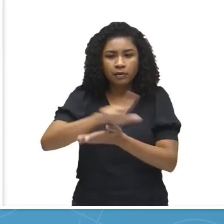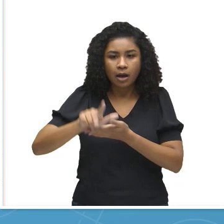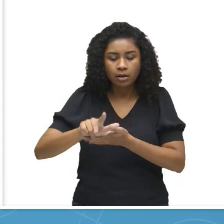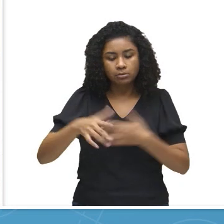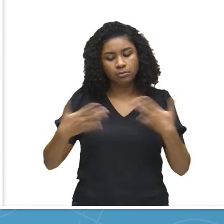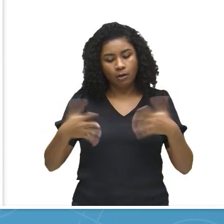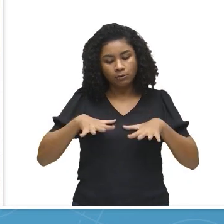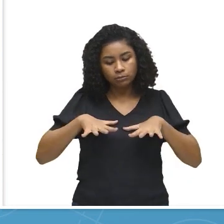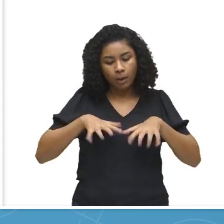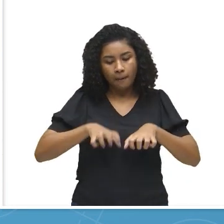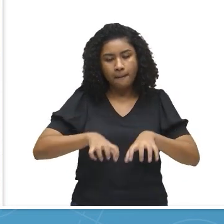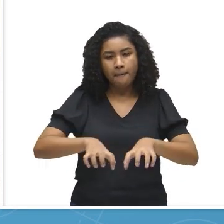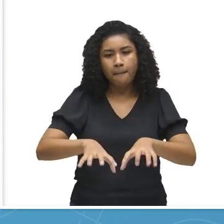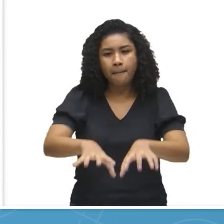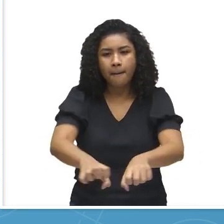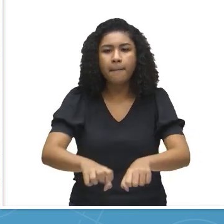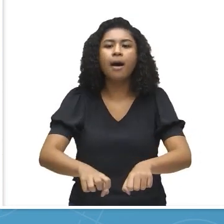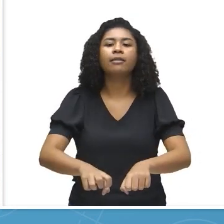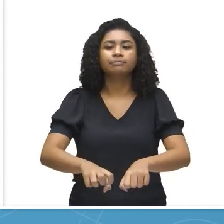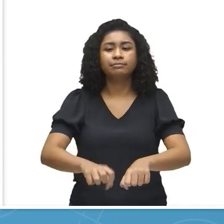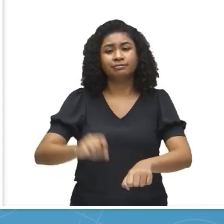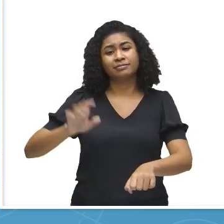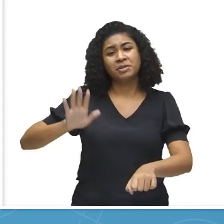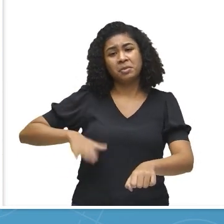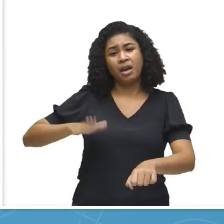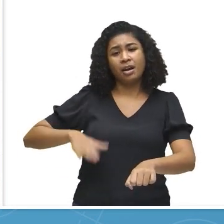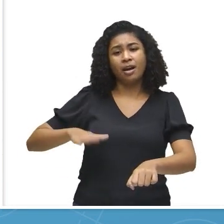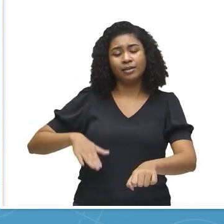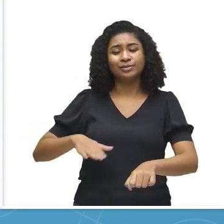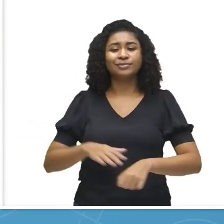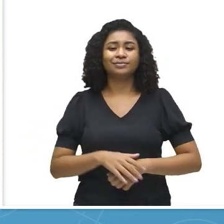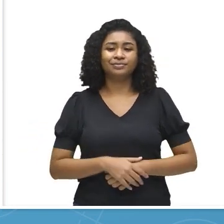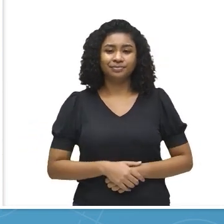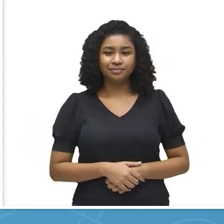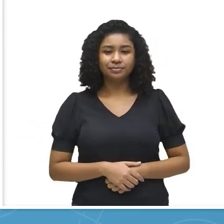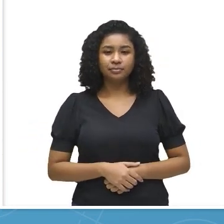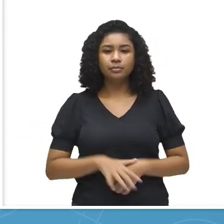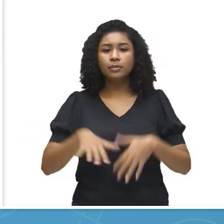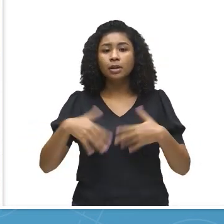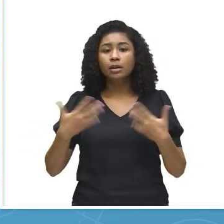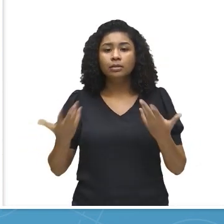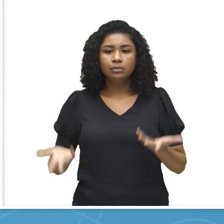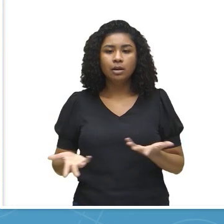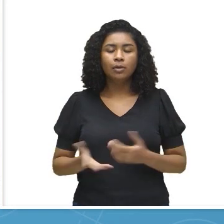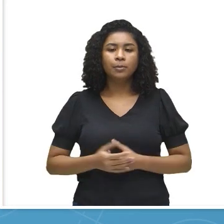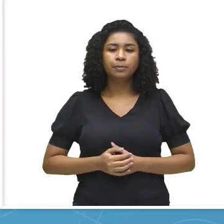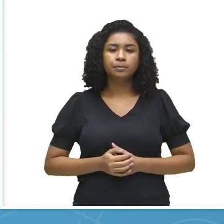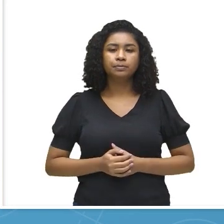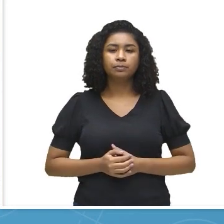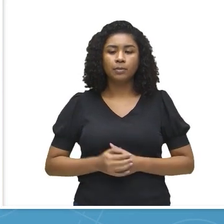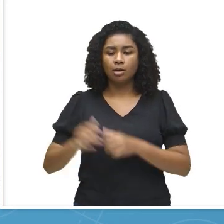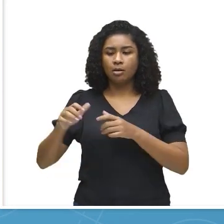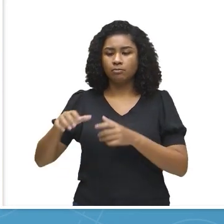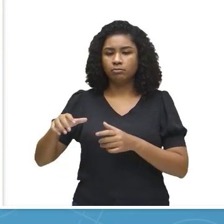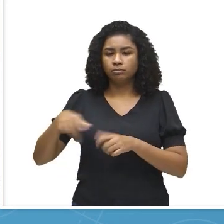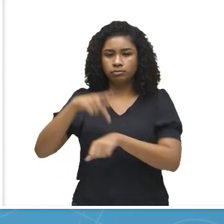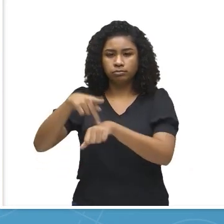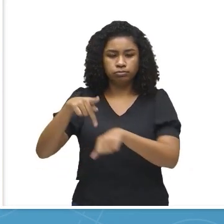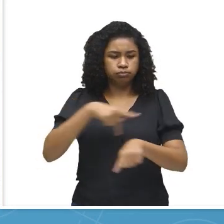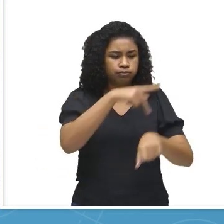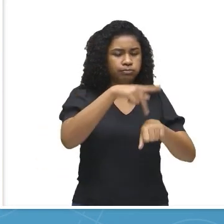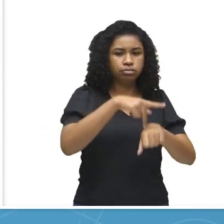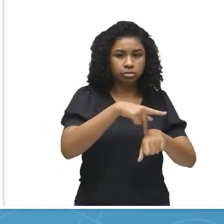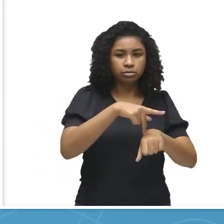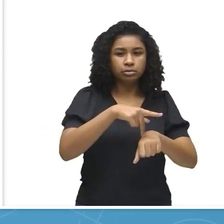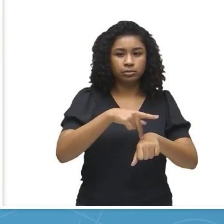a partir do momento em que as potências europeias estão produzindo cada vez mais, é